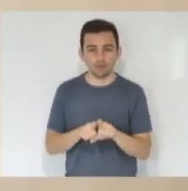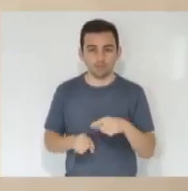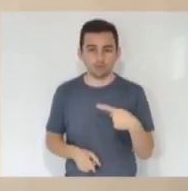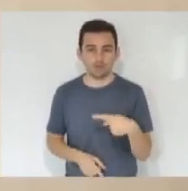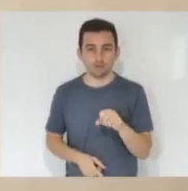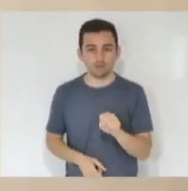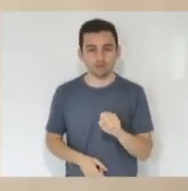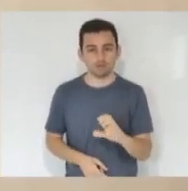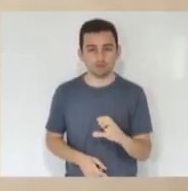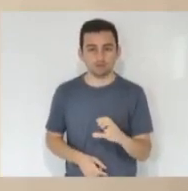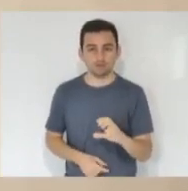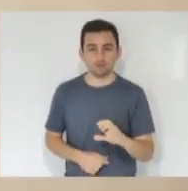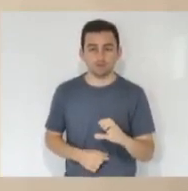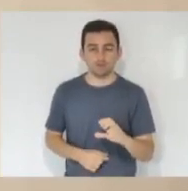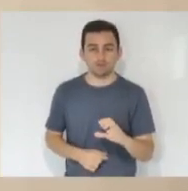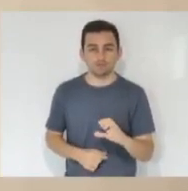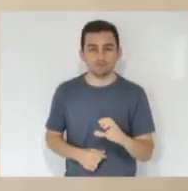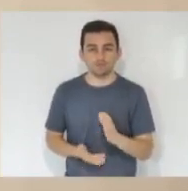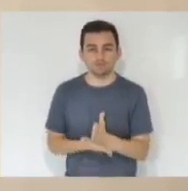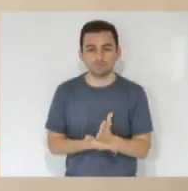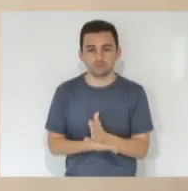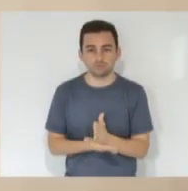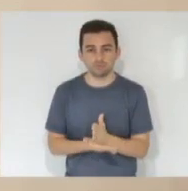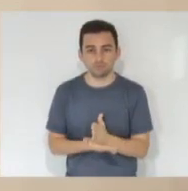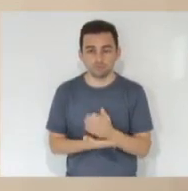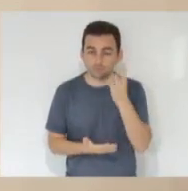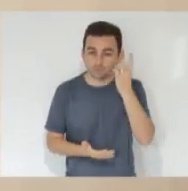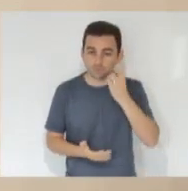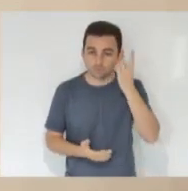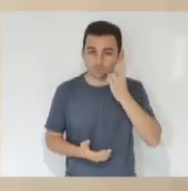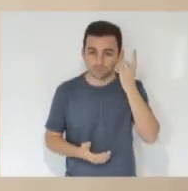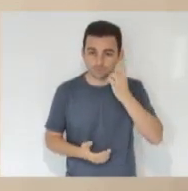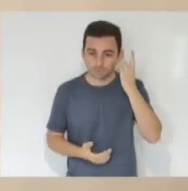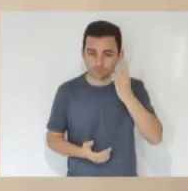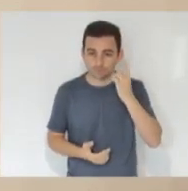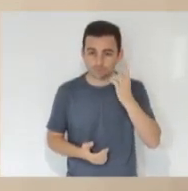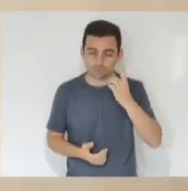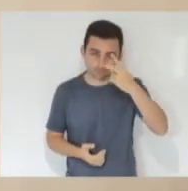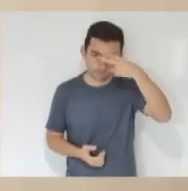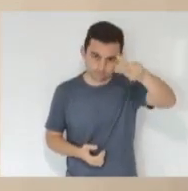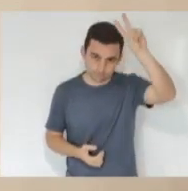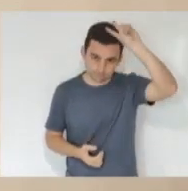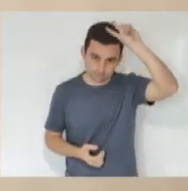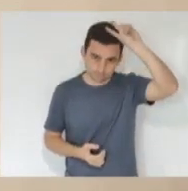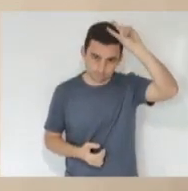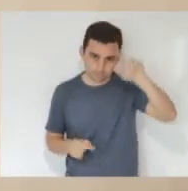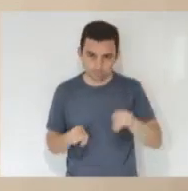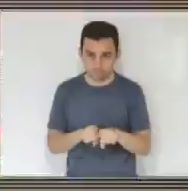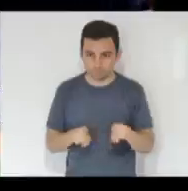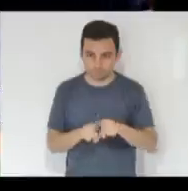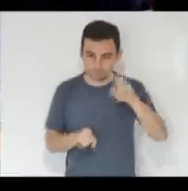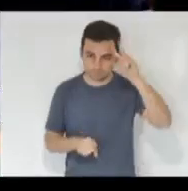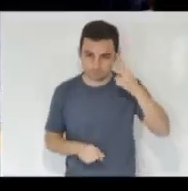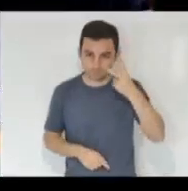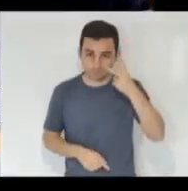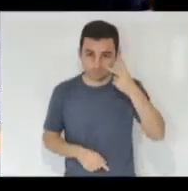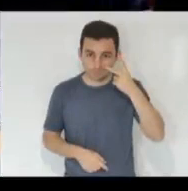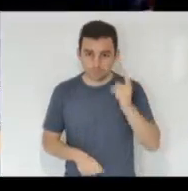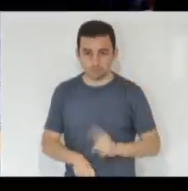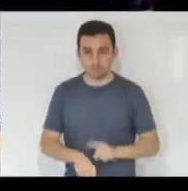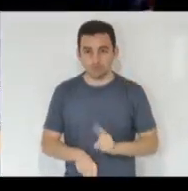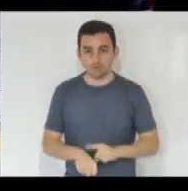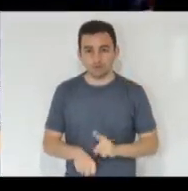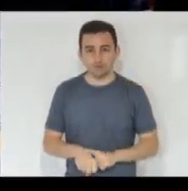PSC, dividido entre o deputado Vicente Caropreso e o deputado Milton Alves, por um prazo de